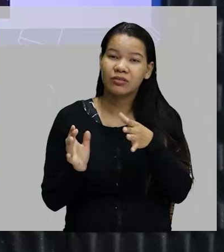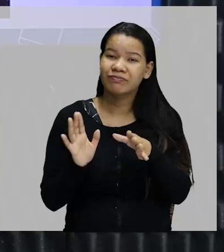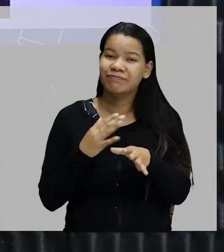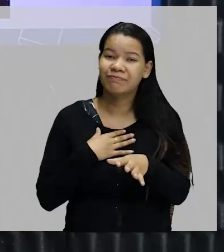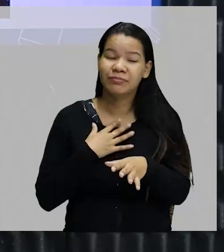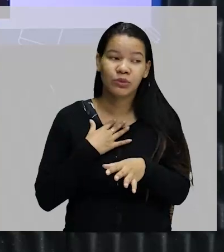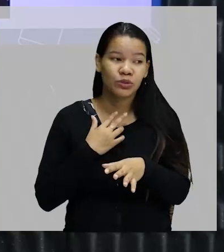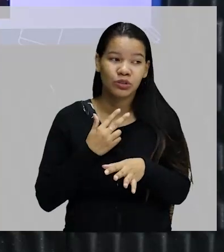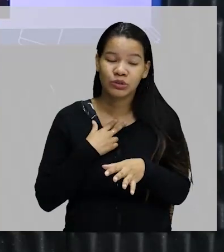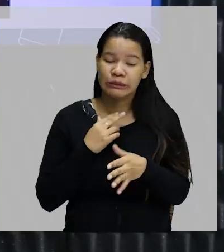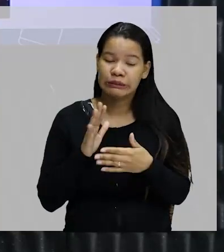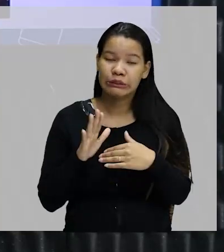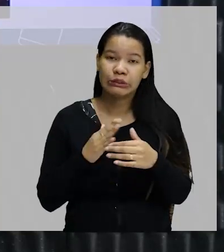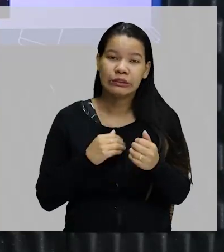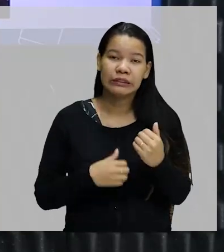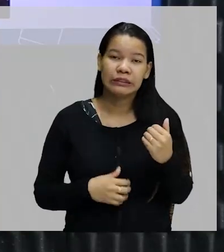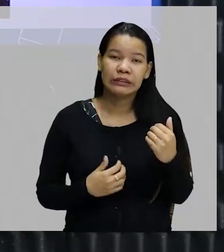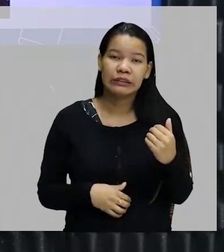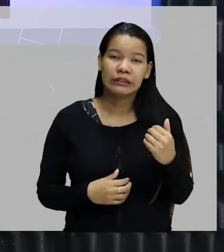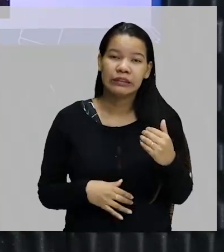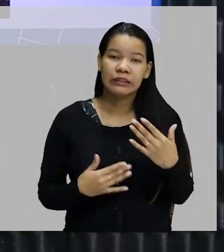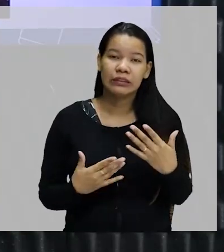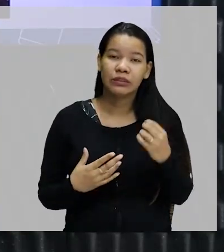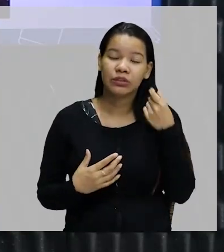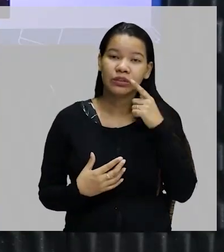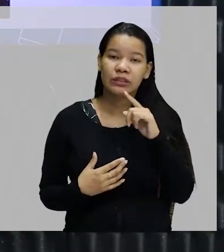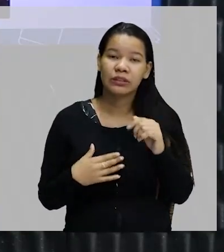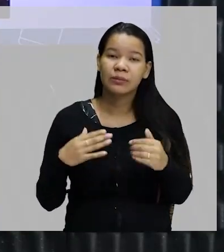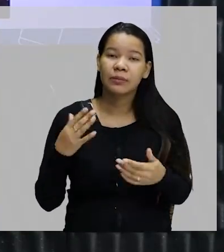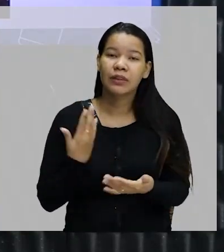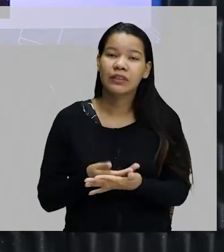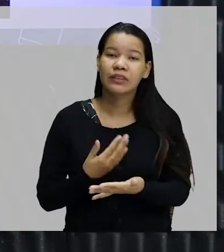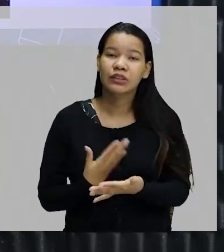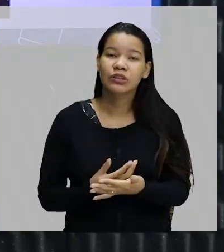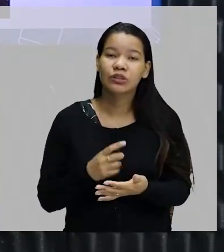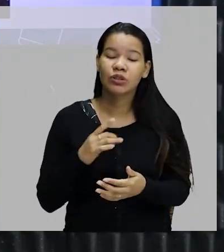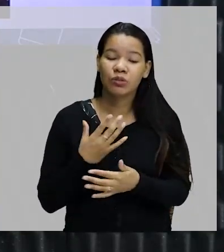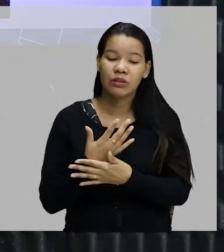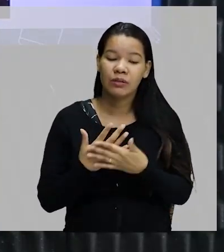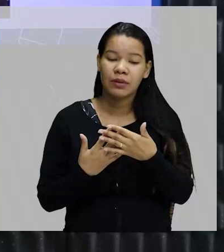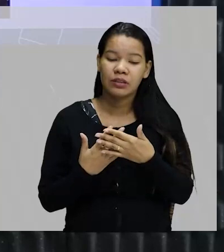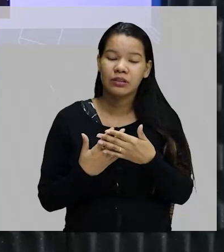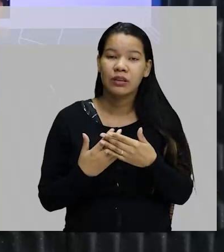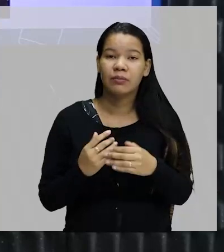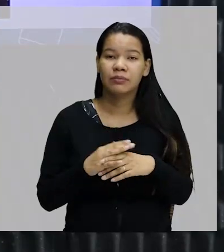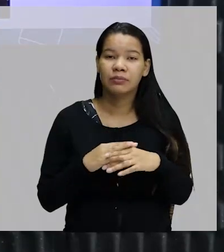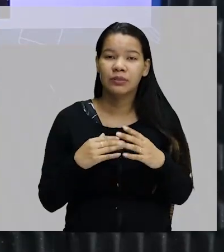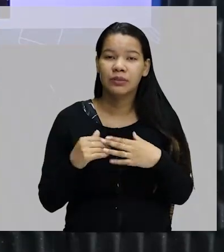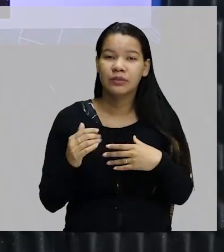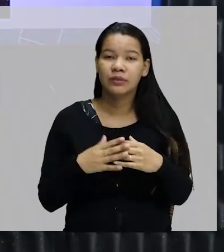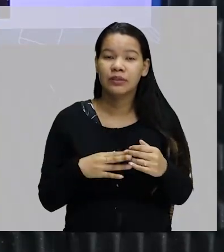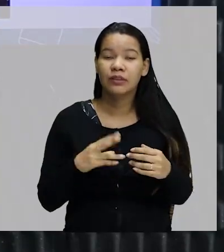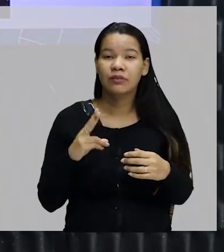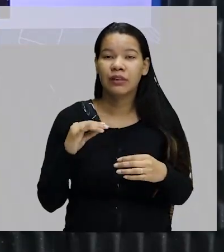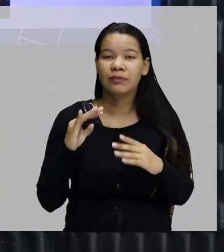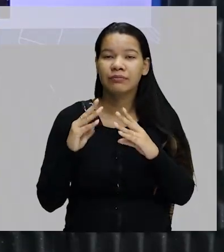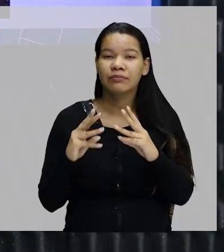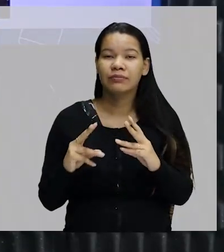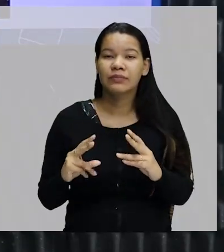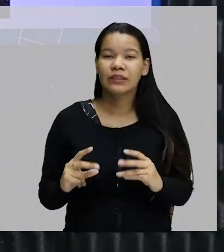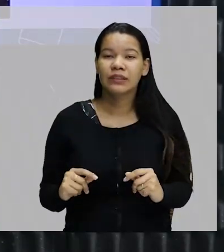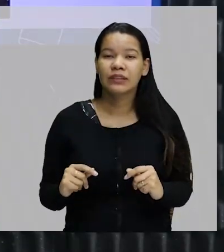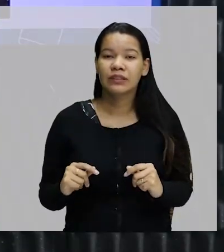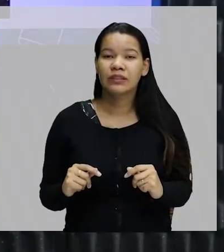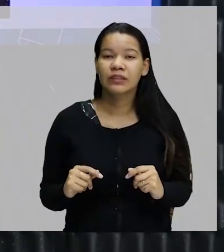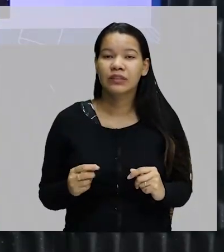tocassem o instrumento. Então, eles conseguiam bater com o dorso da mão. Esse sotaque aqui ele vem perdendo bastante